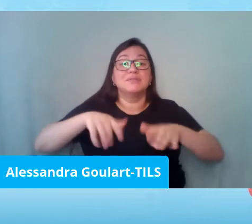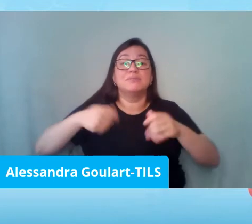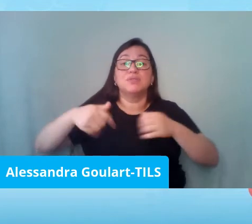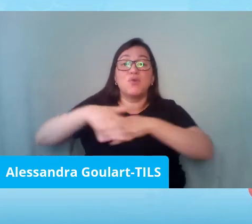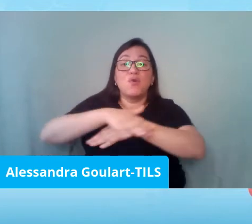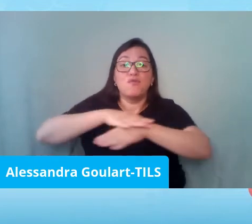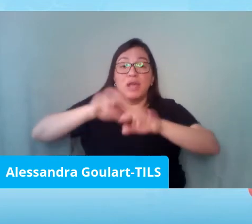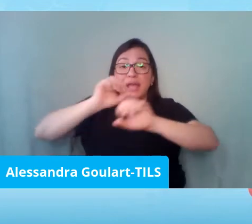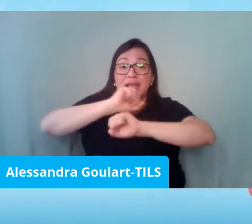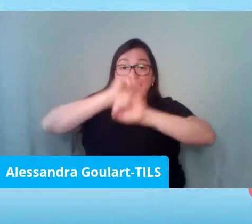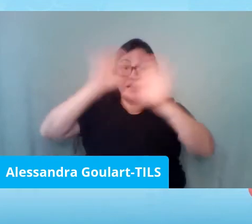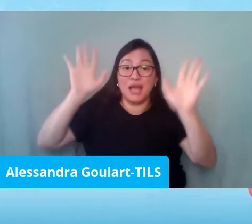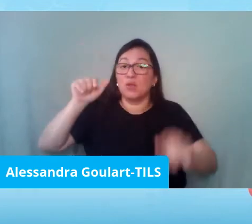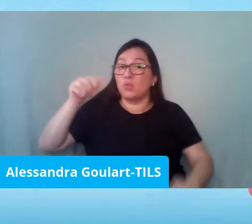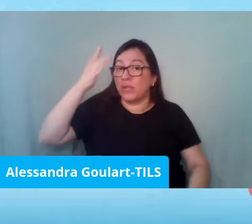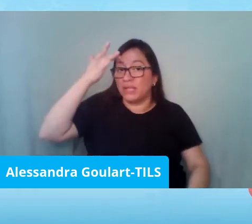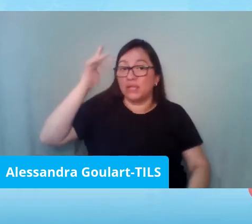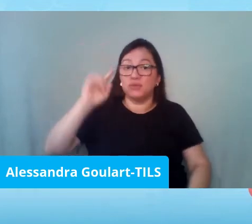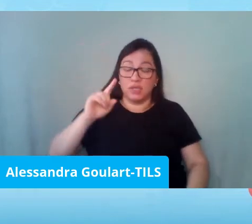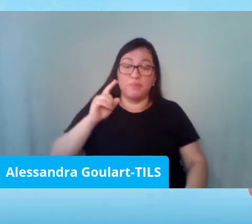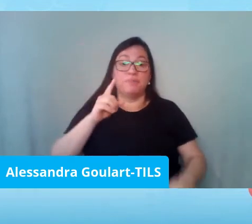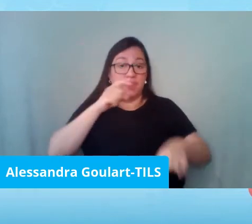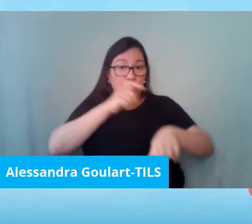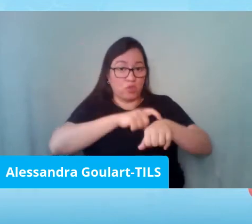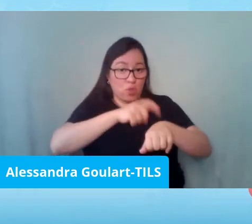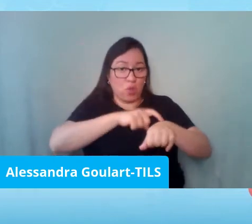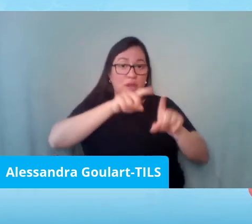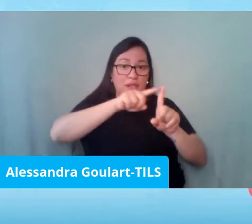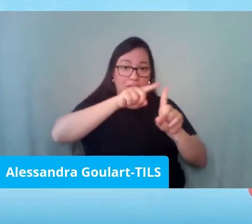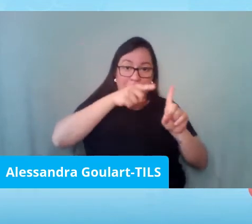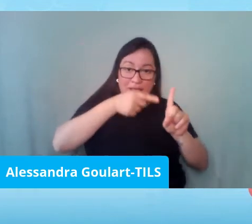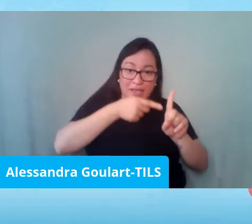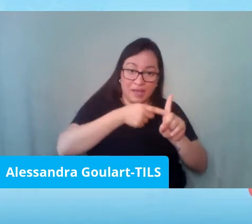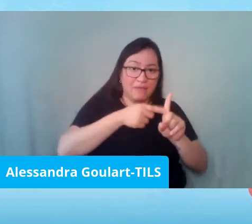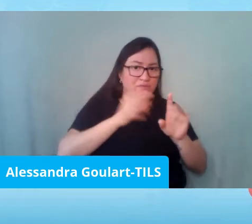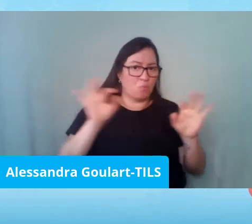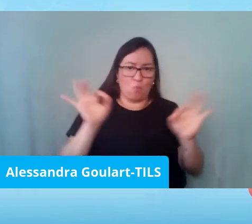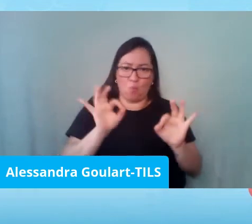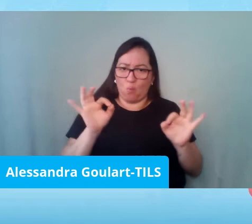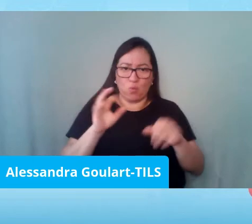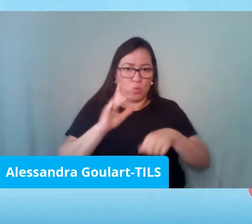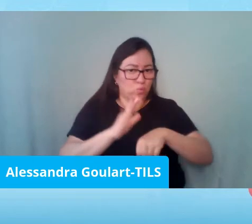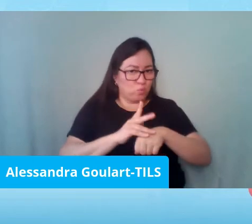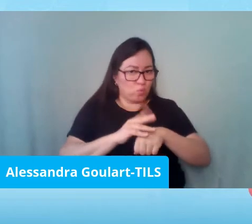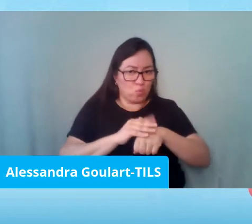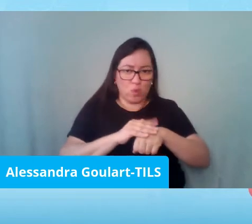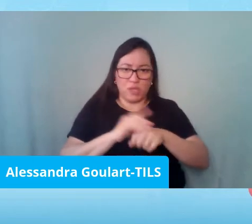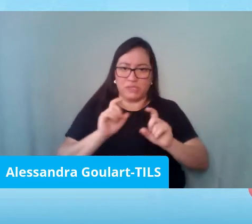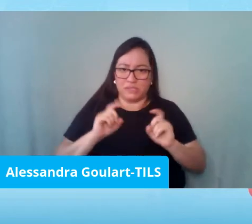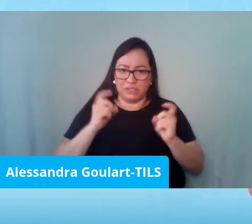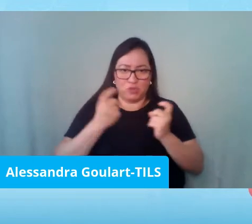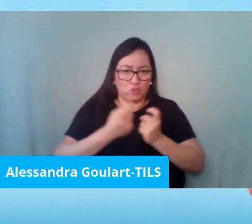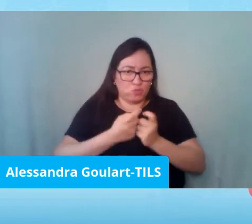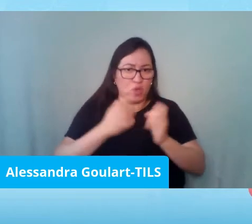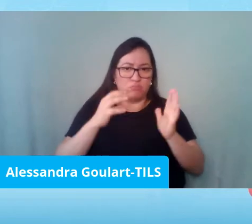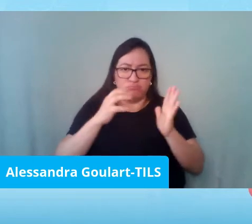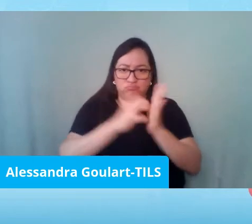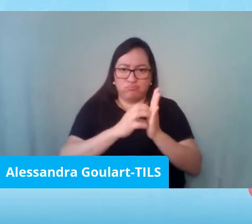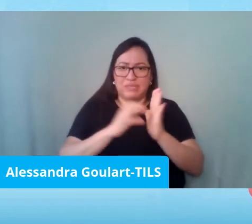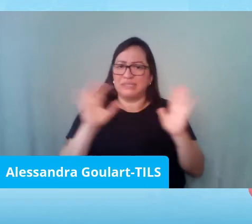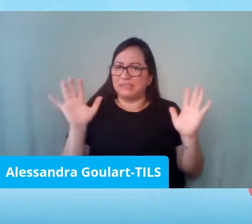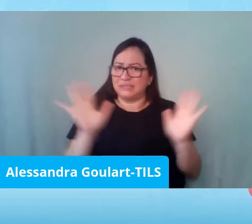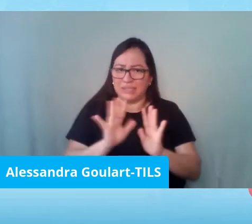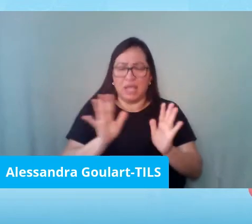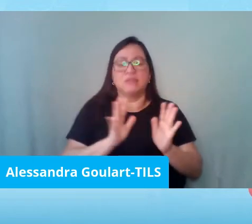mulheres, que ela pode estar se expondo durante o período de aleitamento materno. Muitas mulheres amamentam por